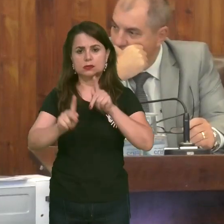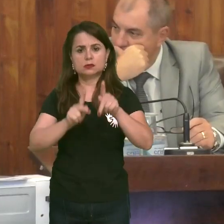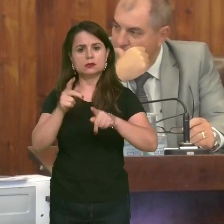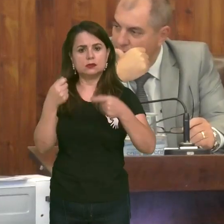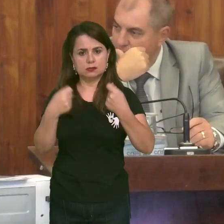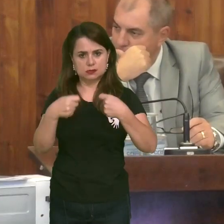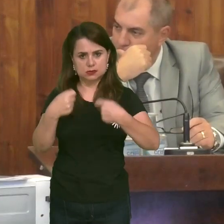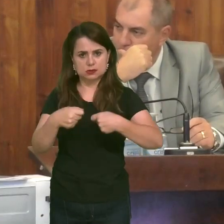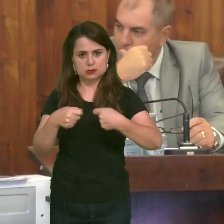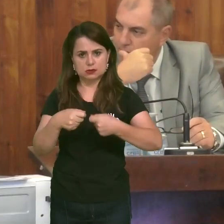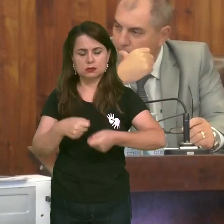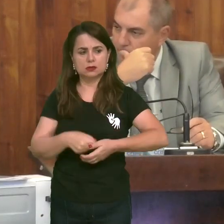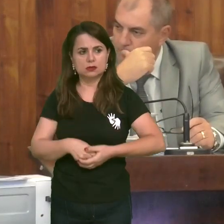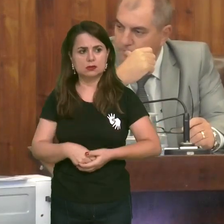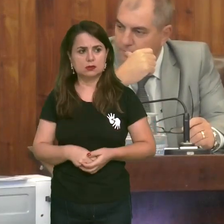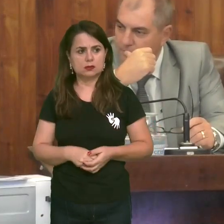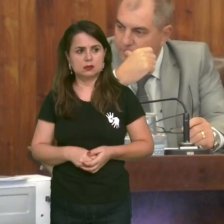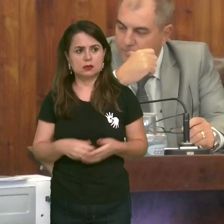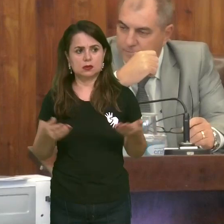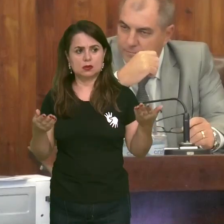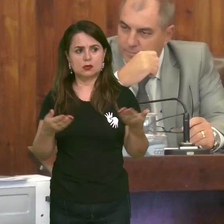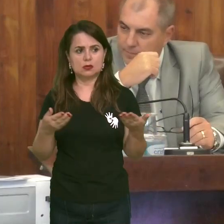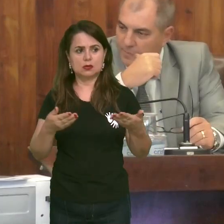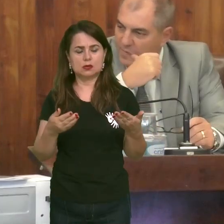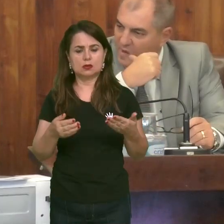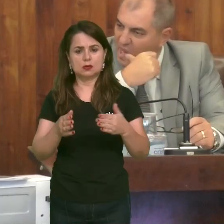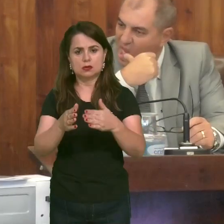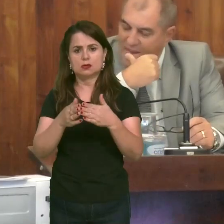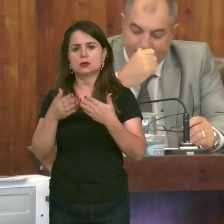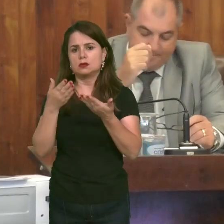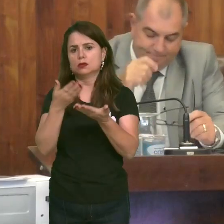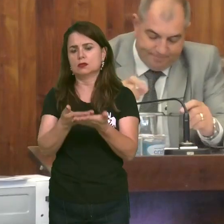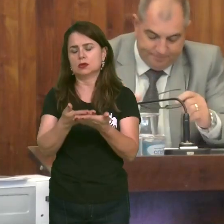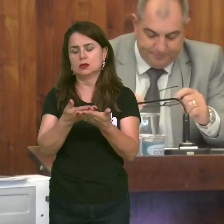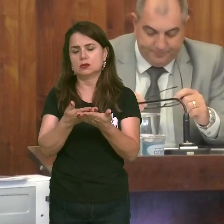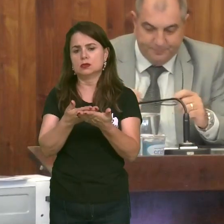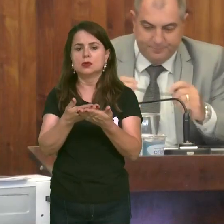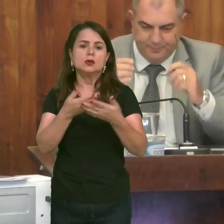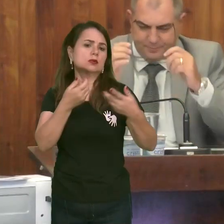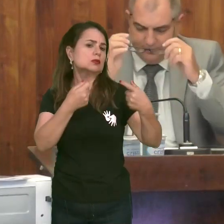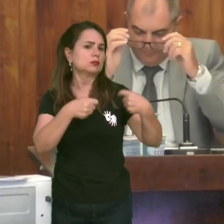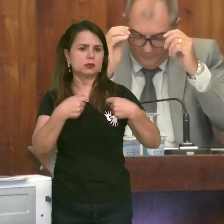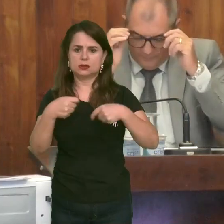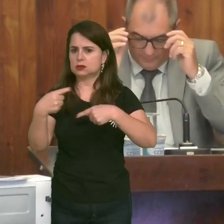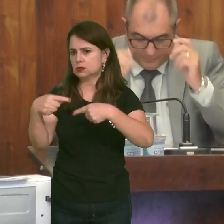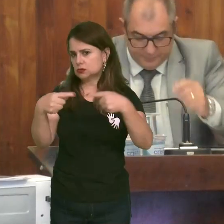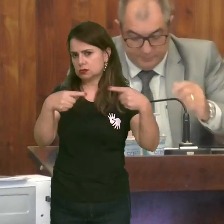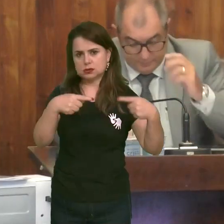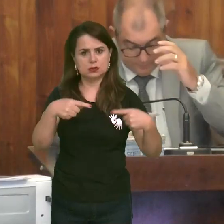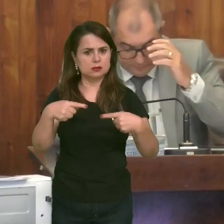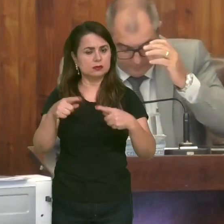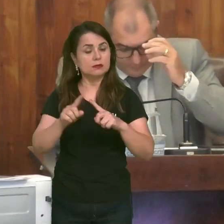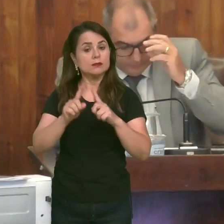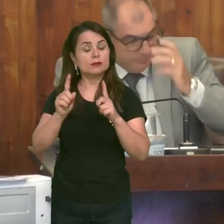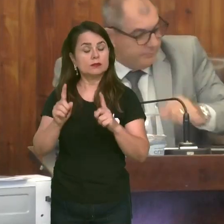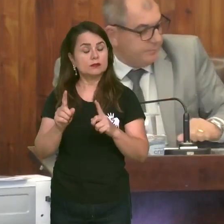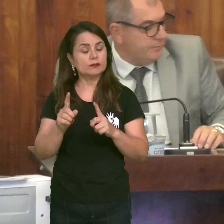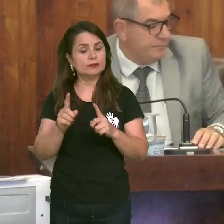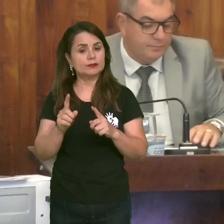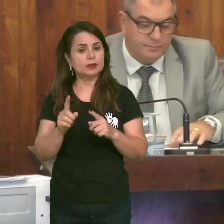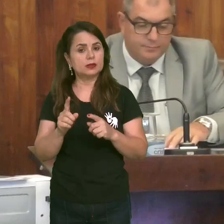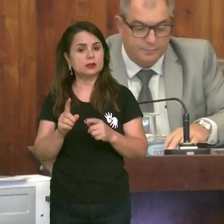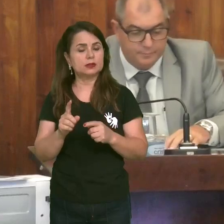direito passemos agora os requerimentos que independem de discussão mas e votação